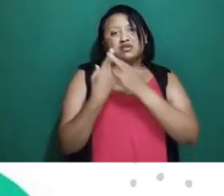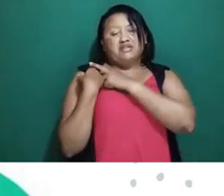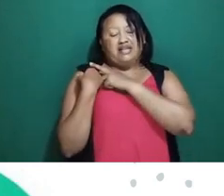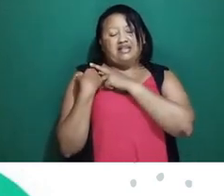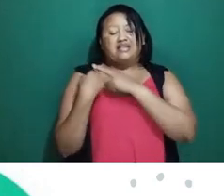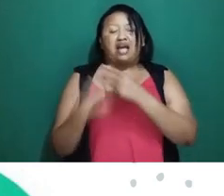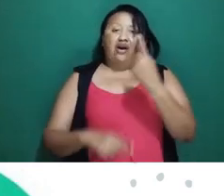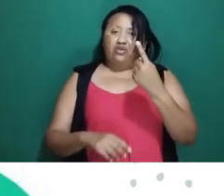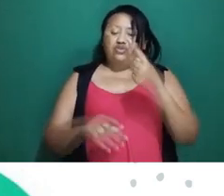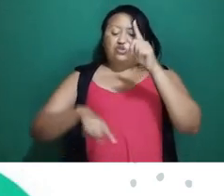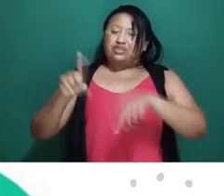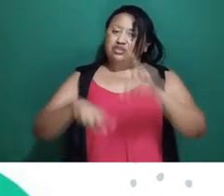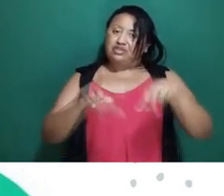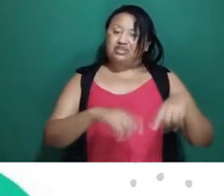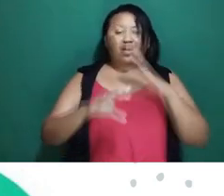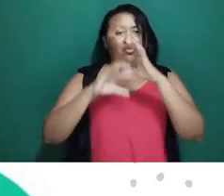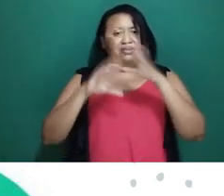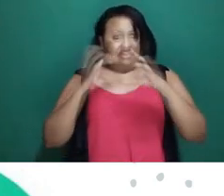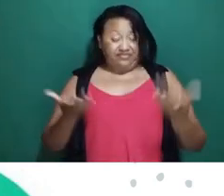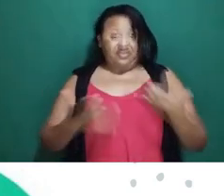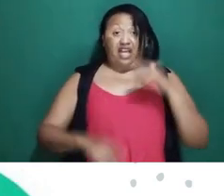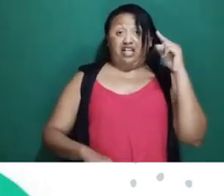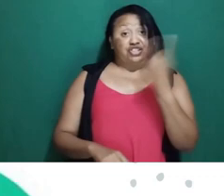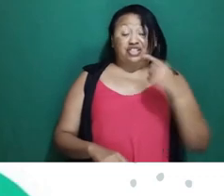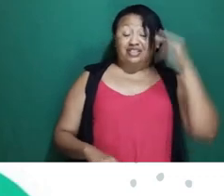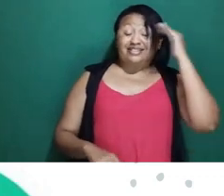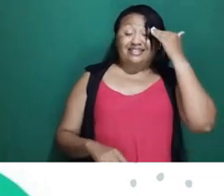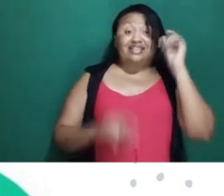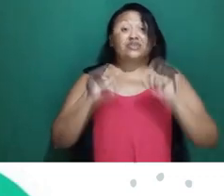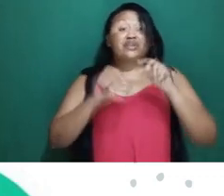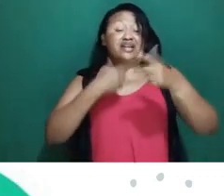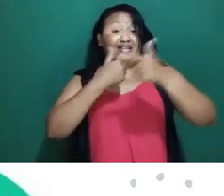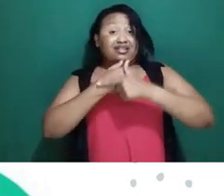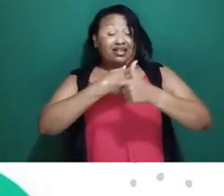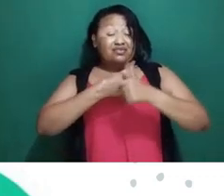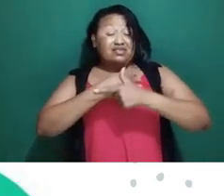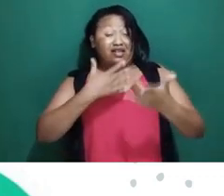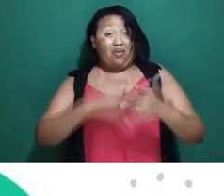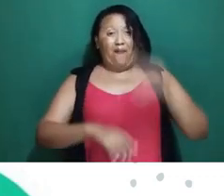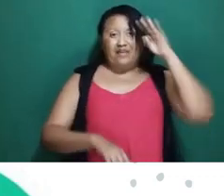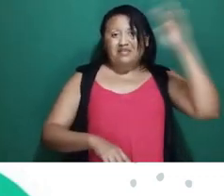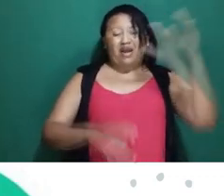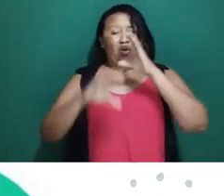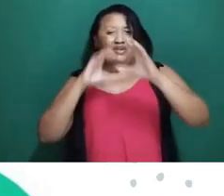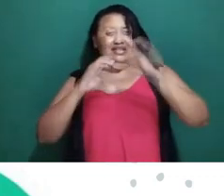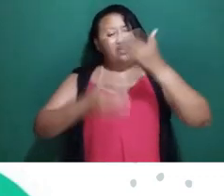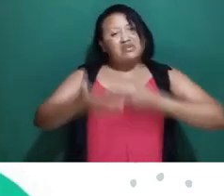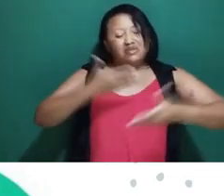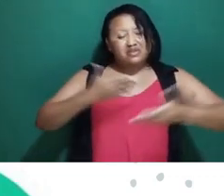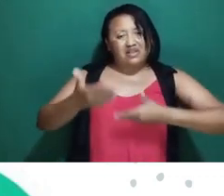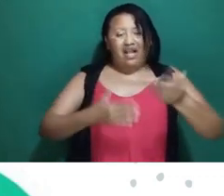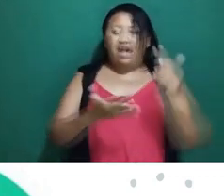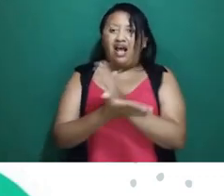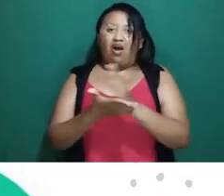comunicação né a gente entende que a função primordial da linguagem é comunicar é transmitir